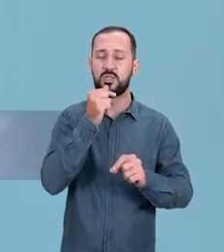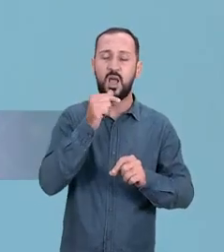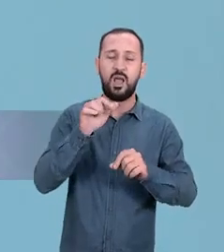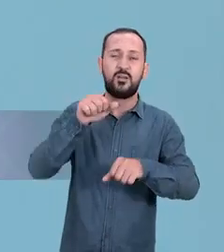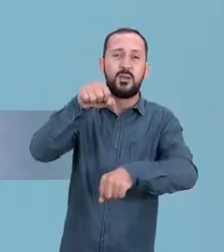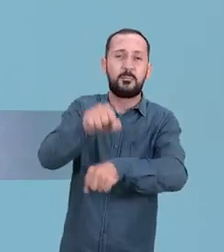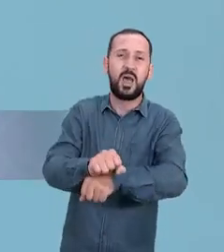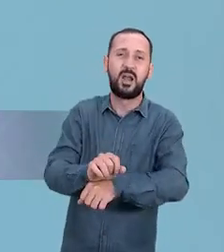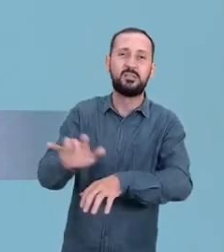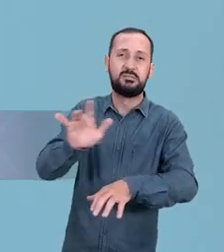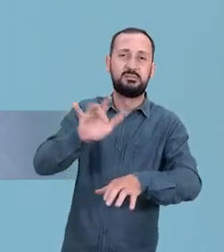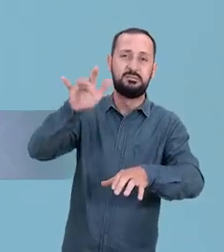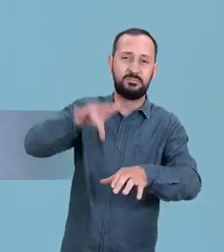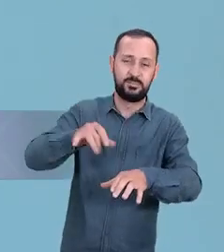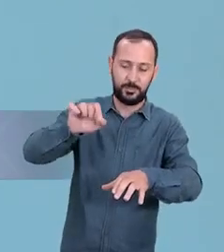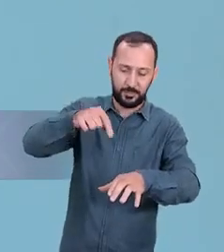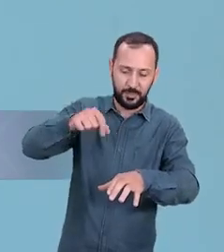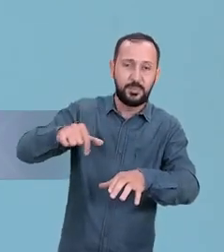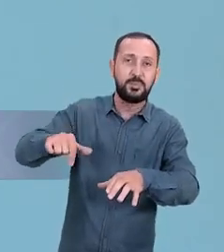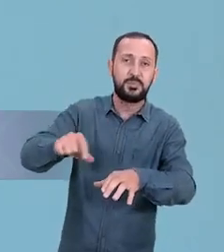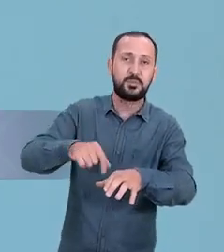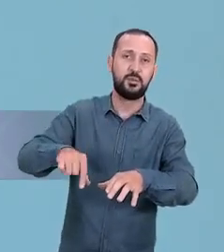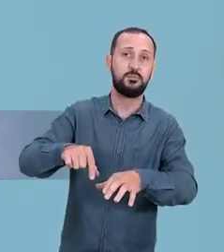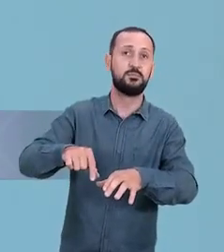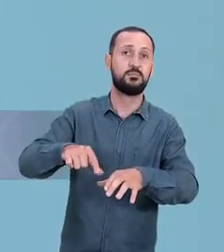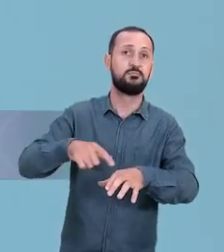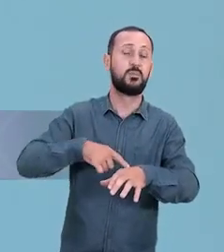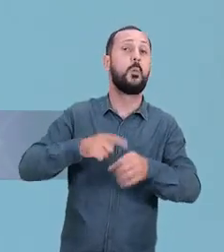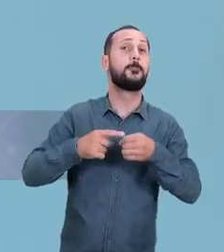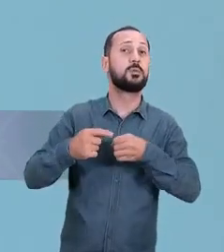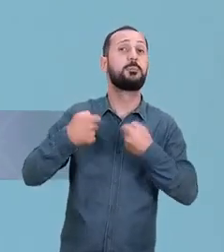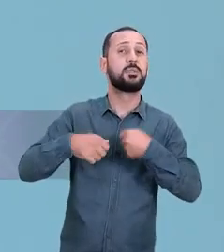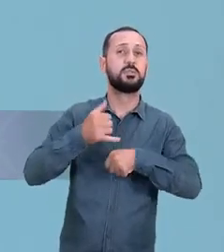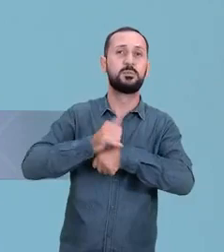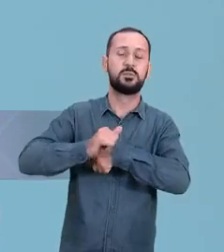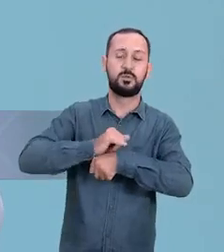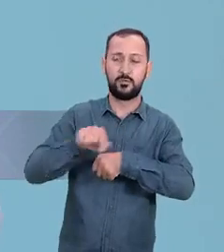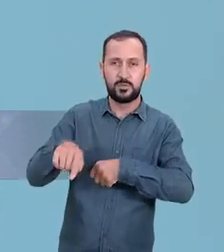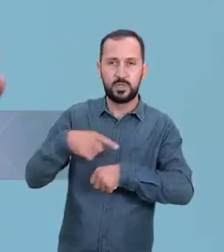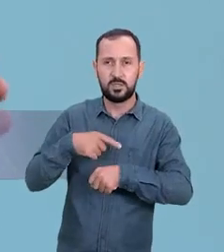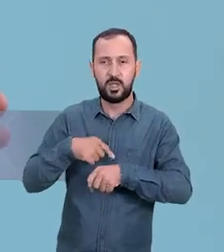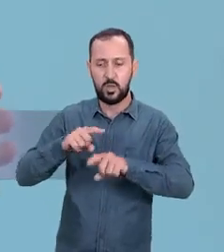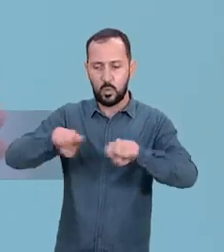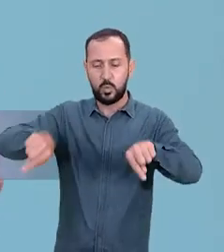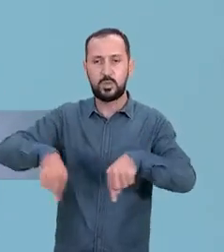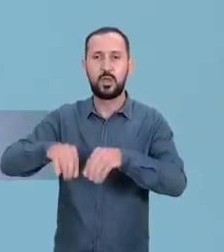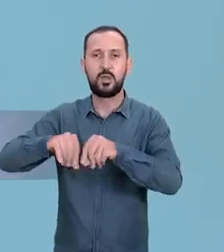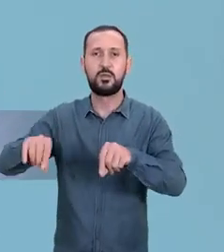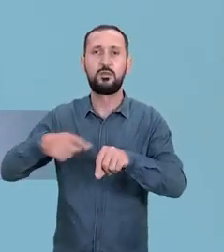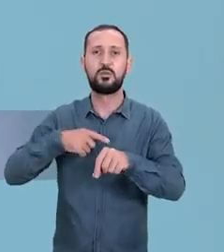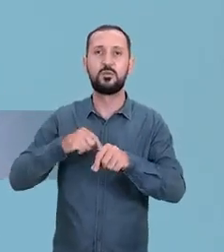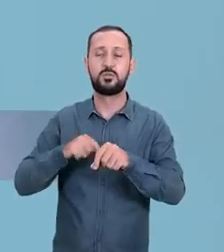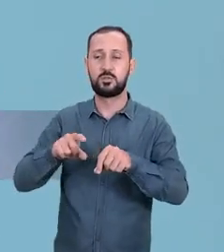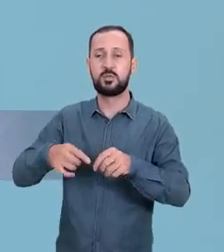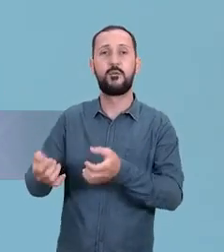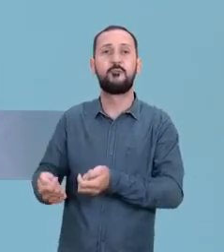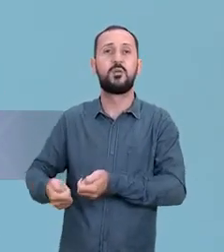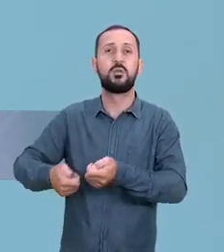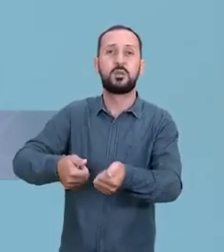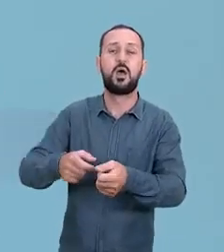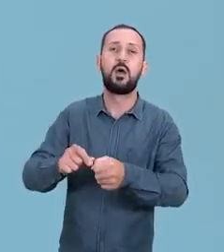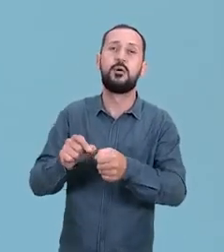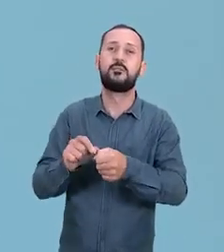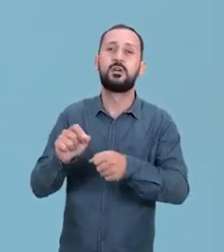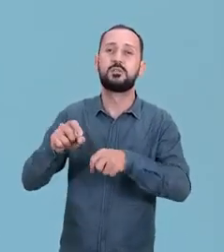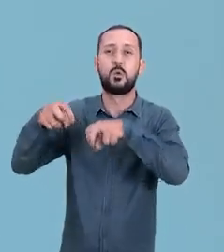reservatório de vetor. Então, o município tem que ter uma estratégia de enfrentamento. Fala assim, olha, o senhor está com o terreno fechado, então nós vamos ceder isso aqui para fazer